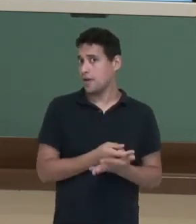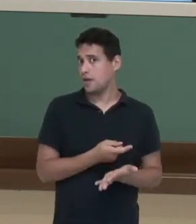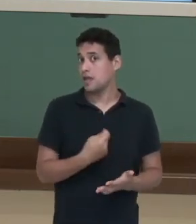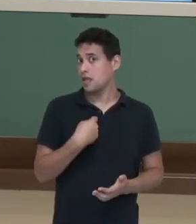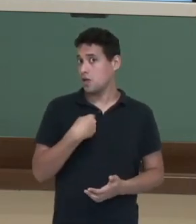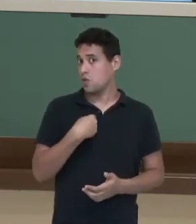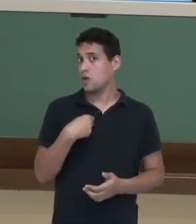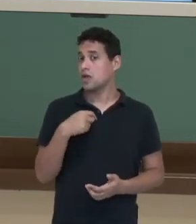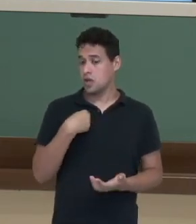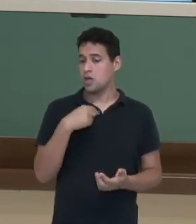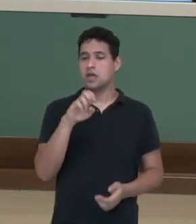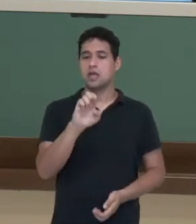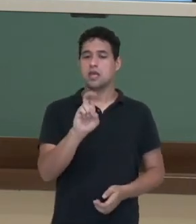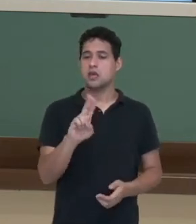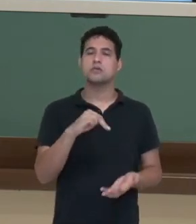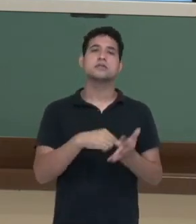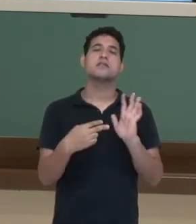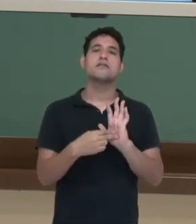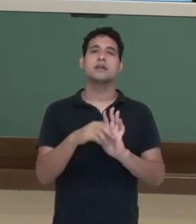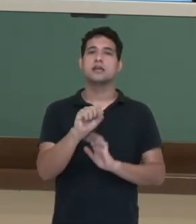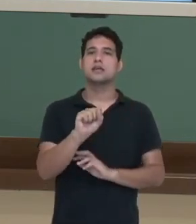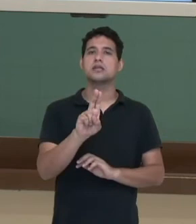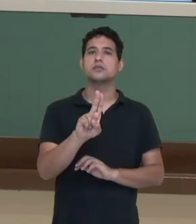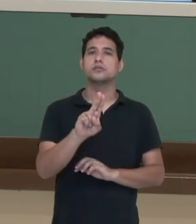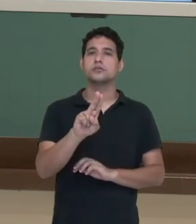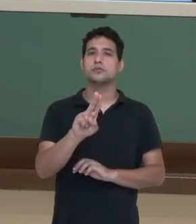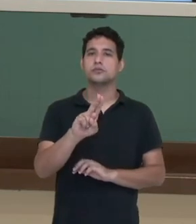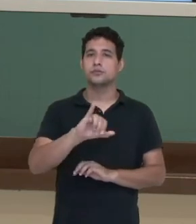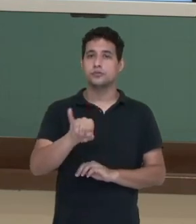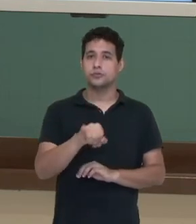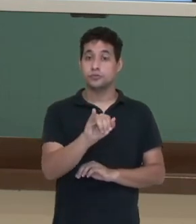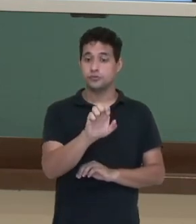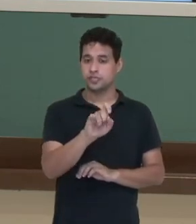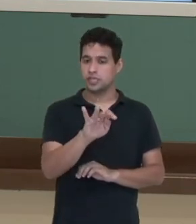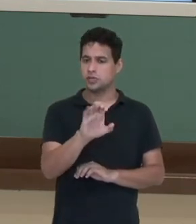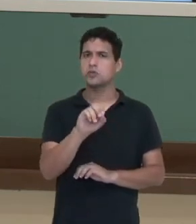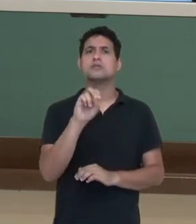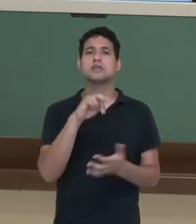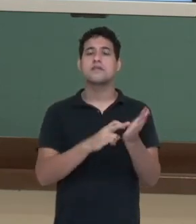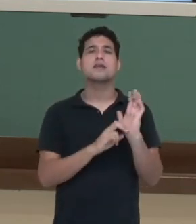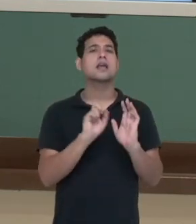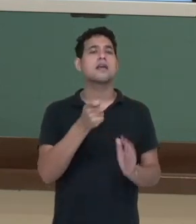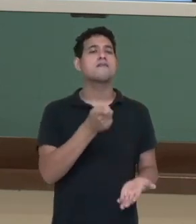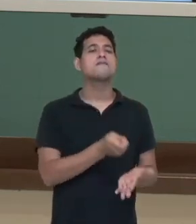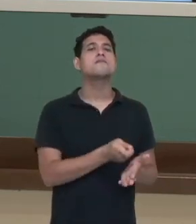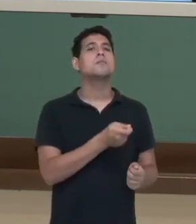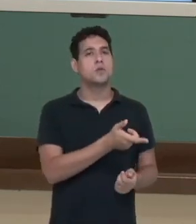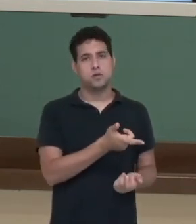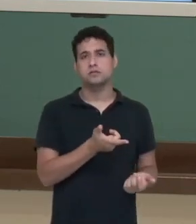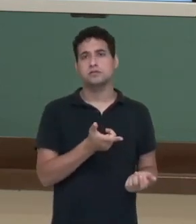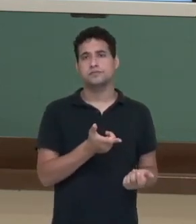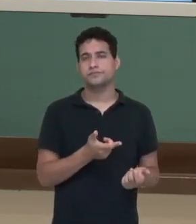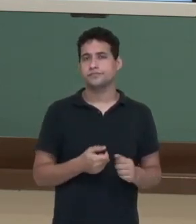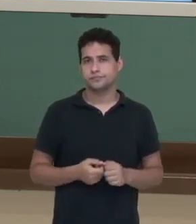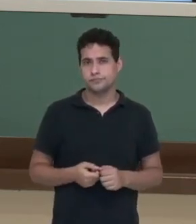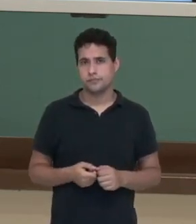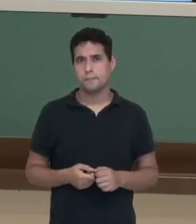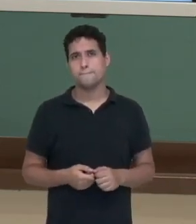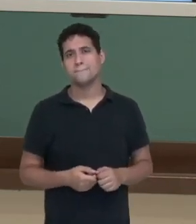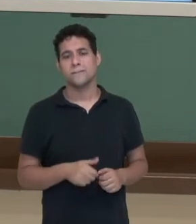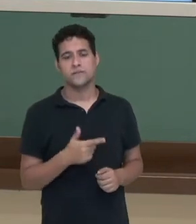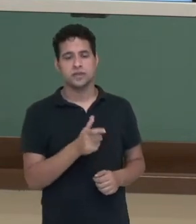é o sujeito da frase, quem praticou a ação, quem comprou as uvas. O verbo impessoal não tem